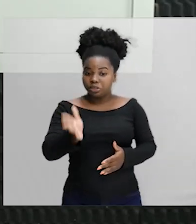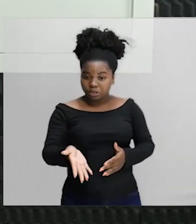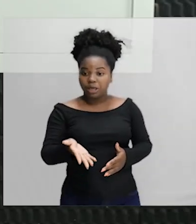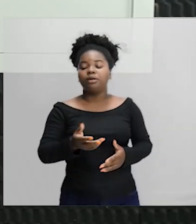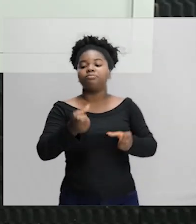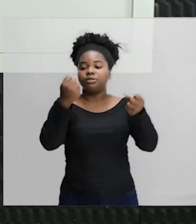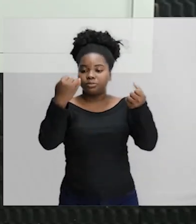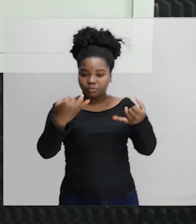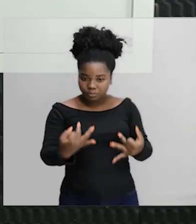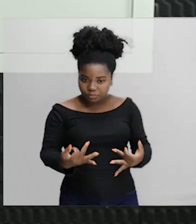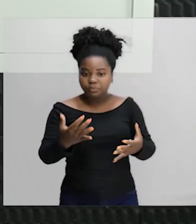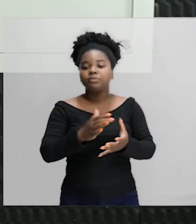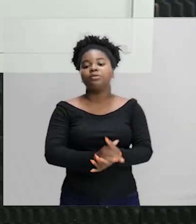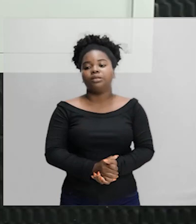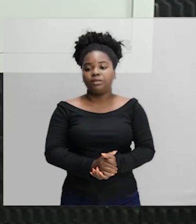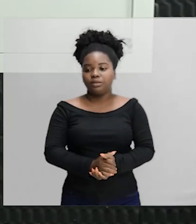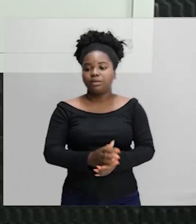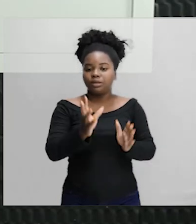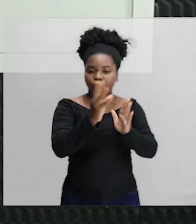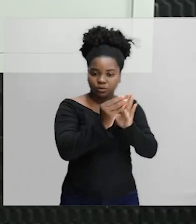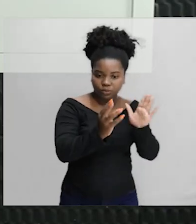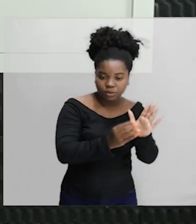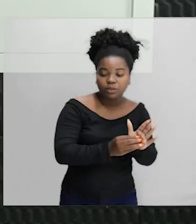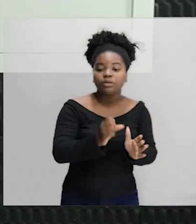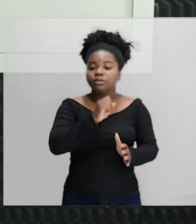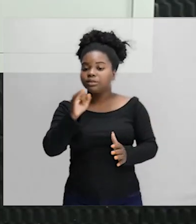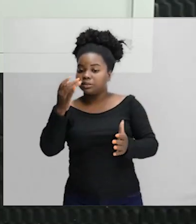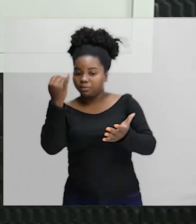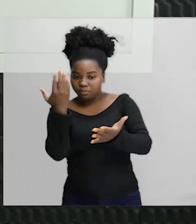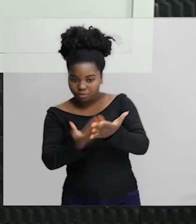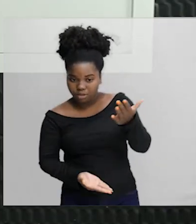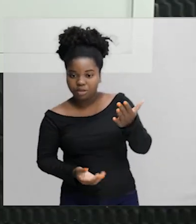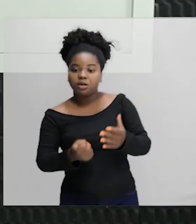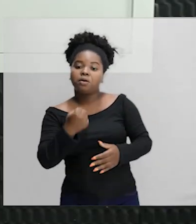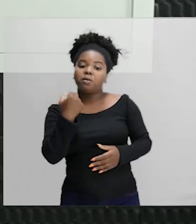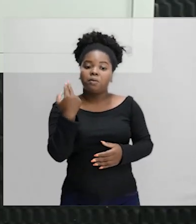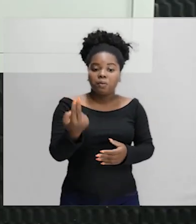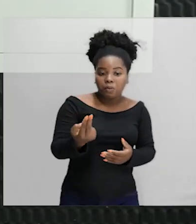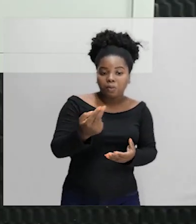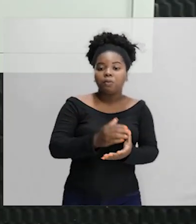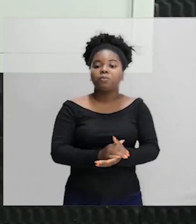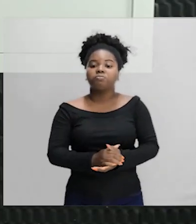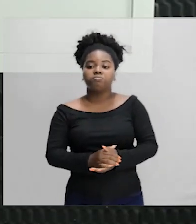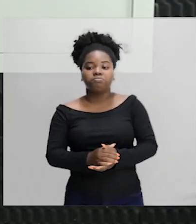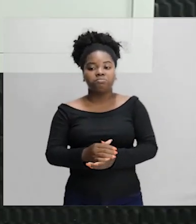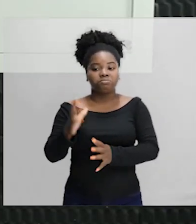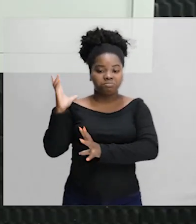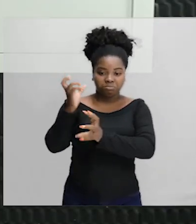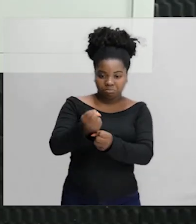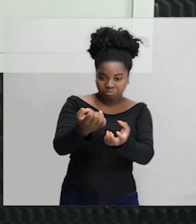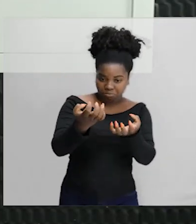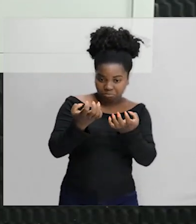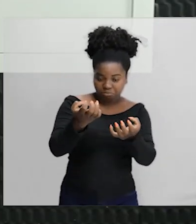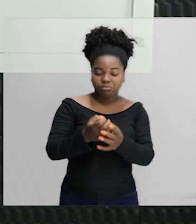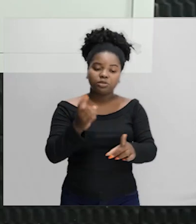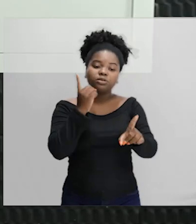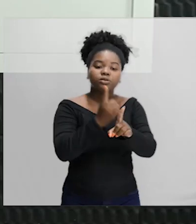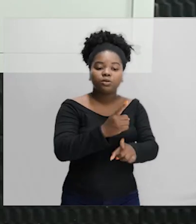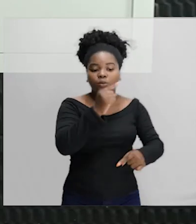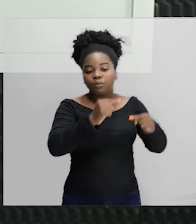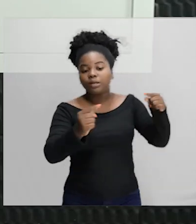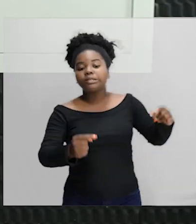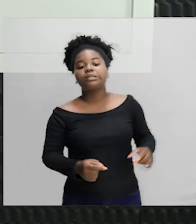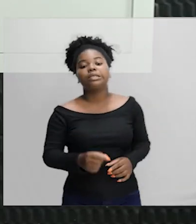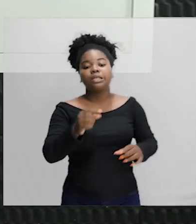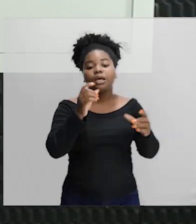assim como a primeira parte do exercício também. Se você perdeu ou se você queira revisar, você encontra todo esse material lá na